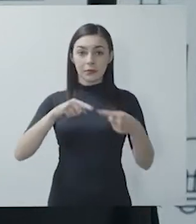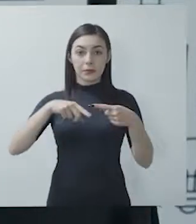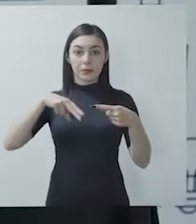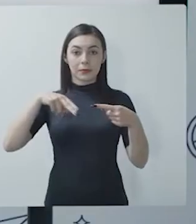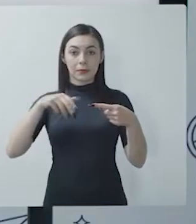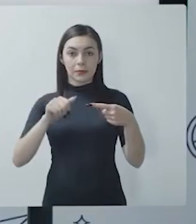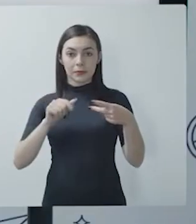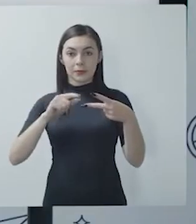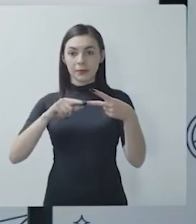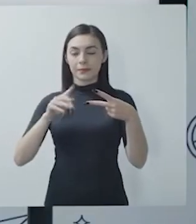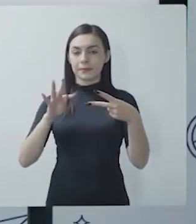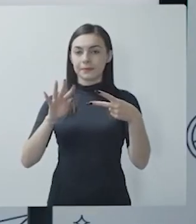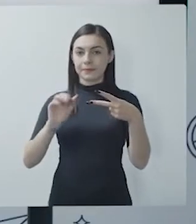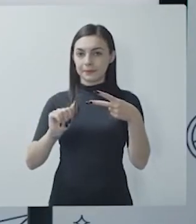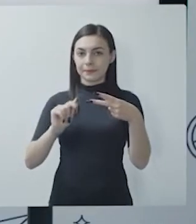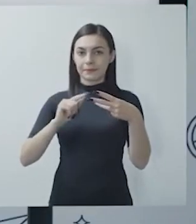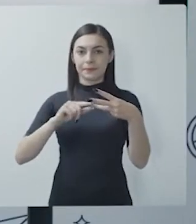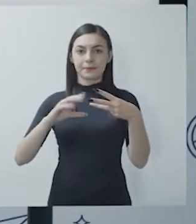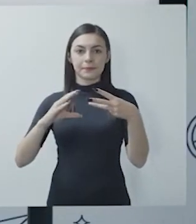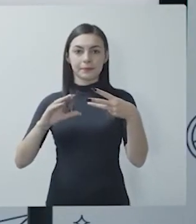Natação.